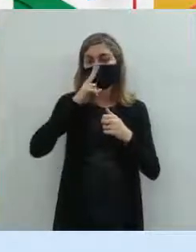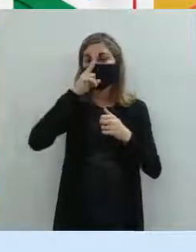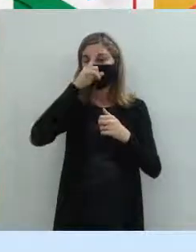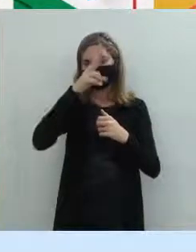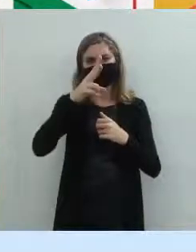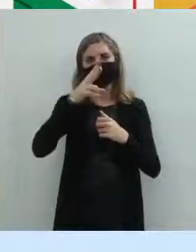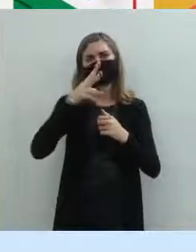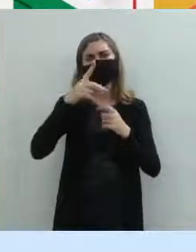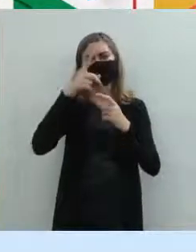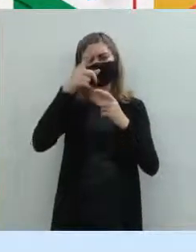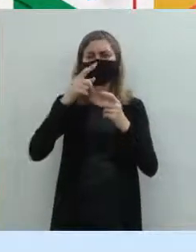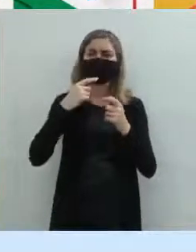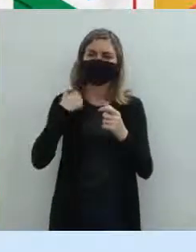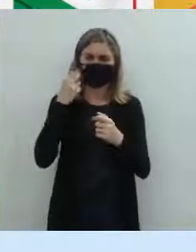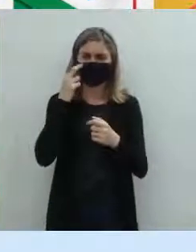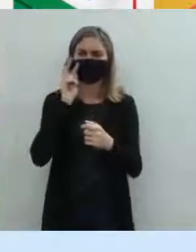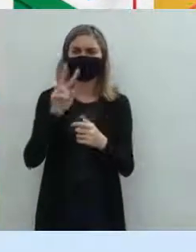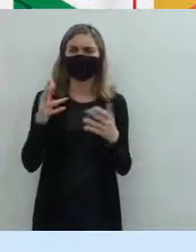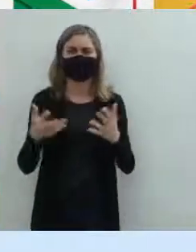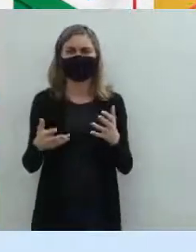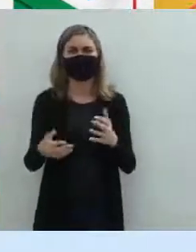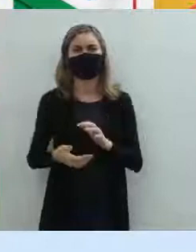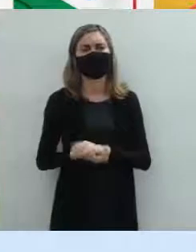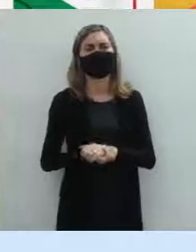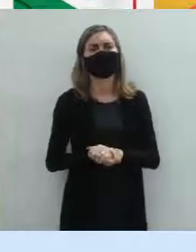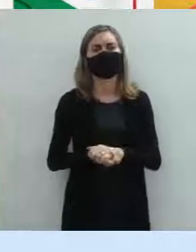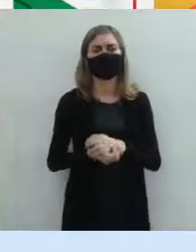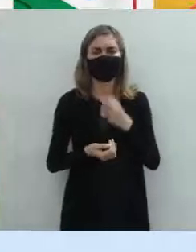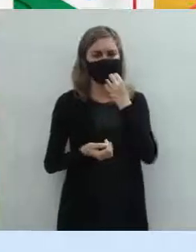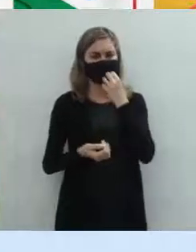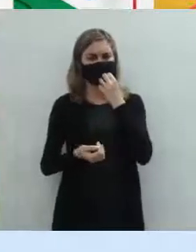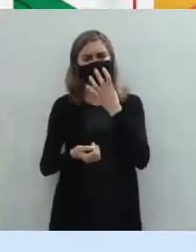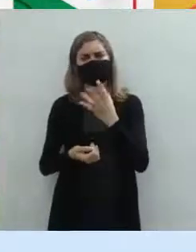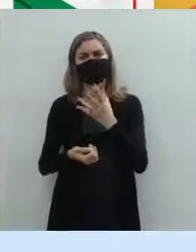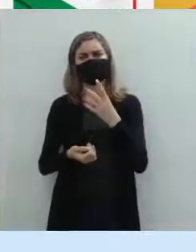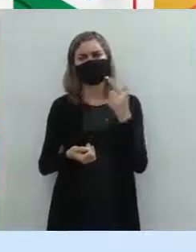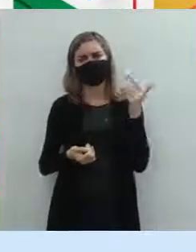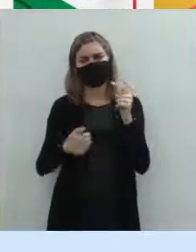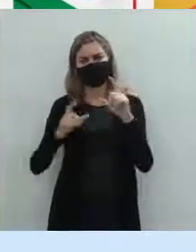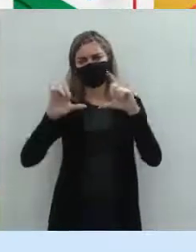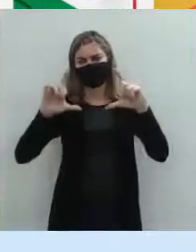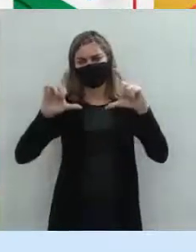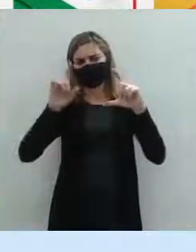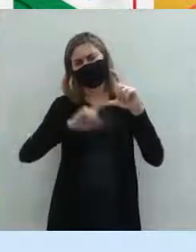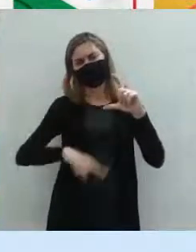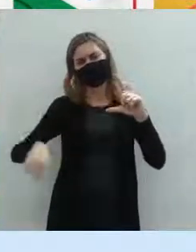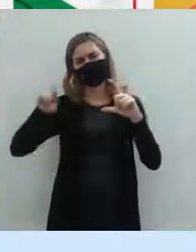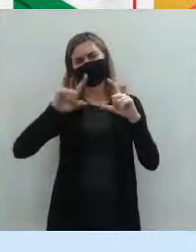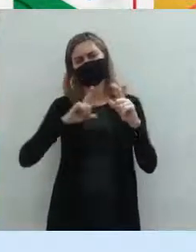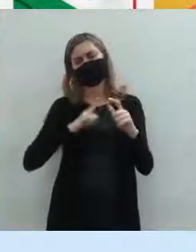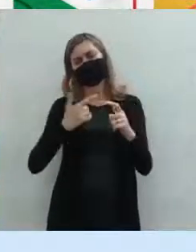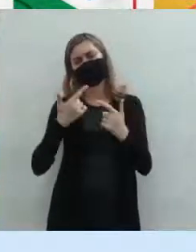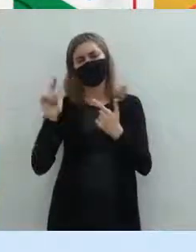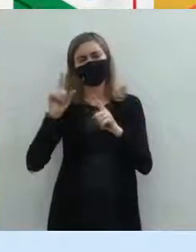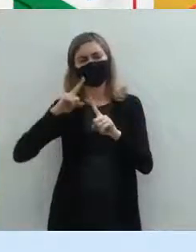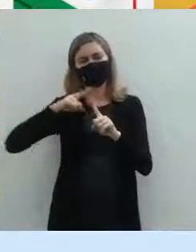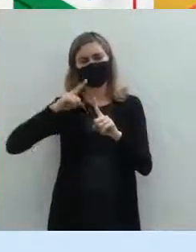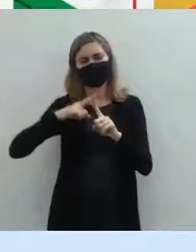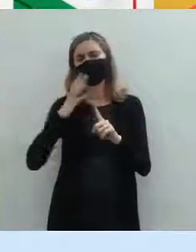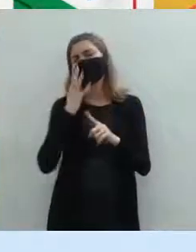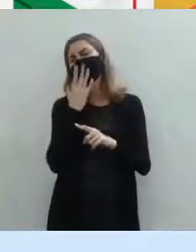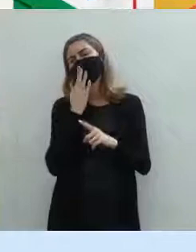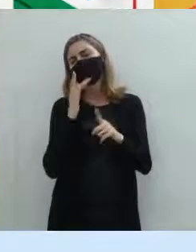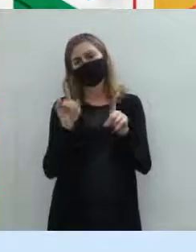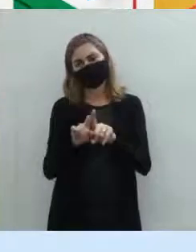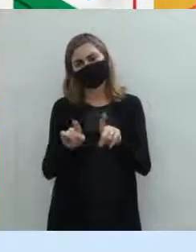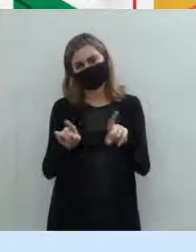está vendo agora de Ademir Martins. Bom, no círculo cromático a gente vai ter outros tipos de cores também, como